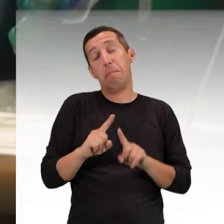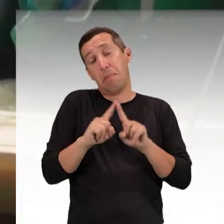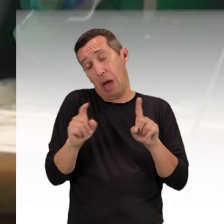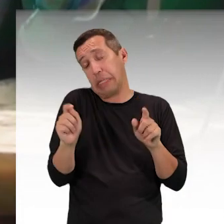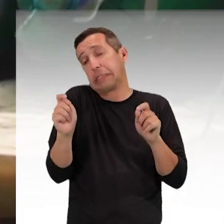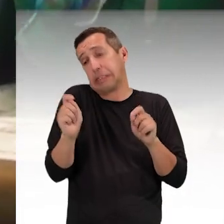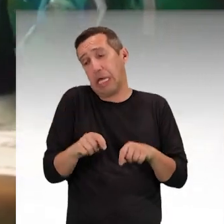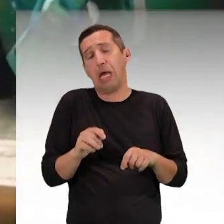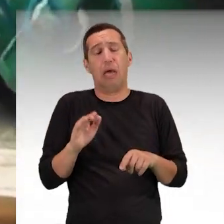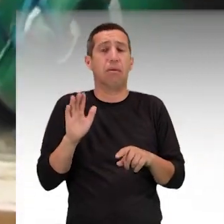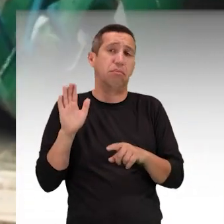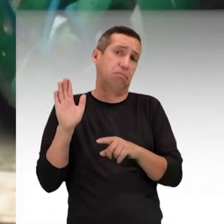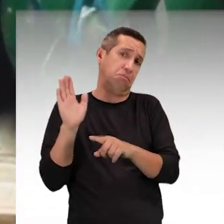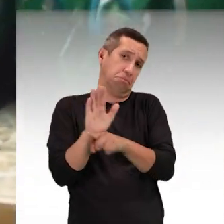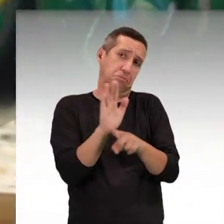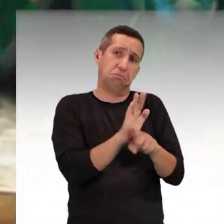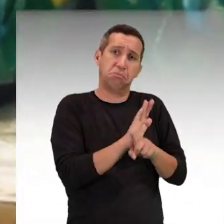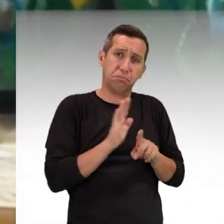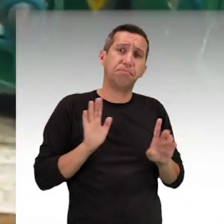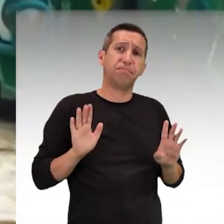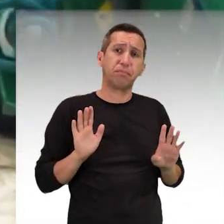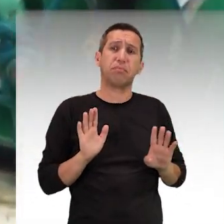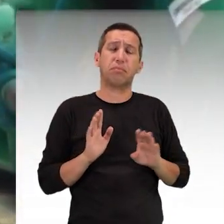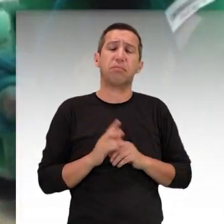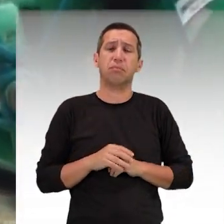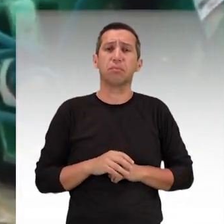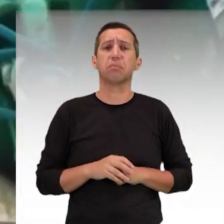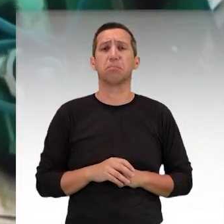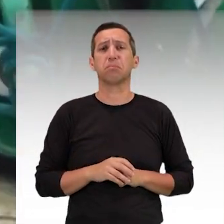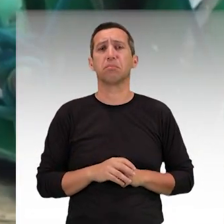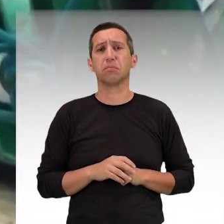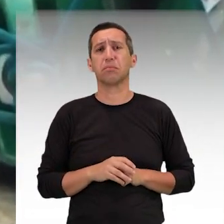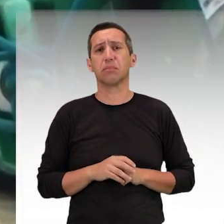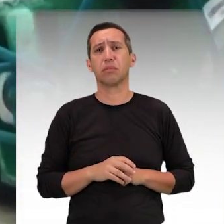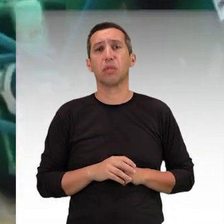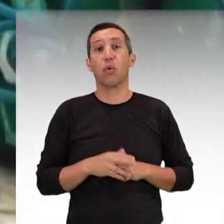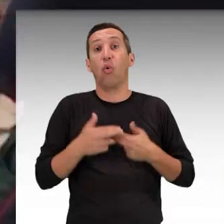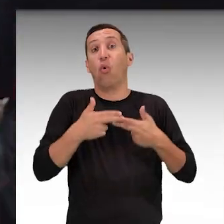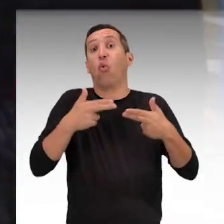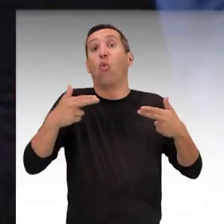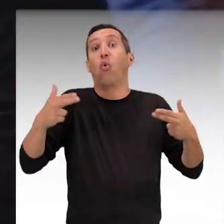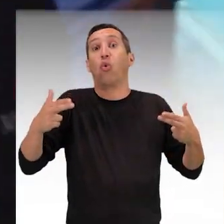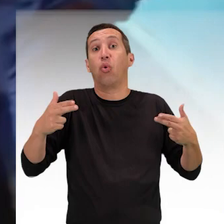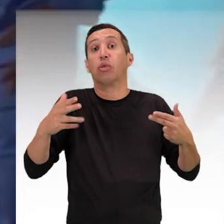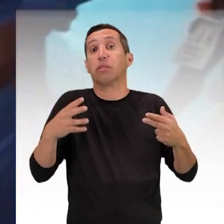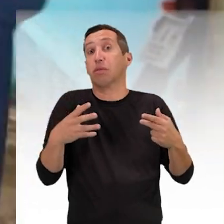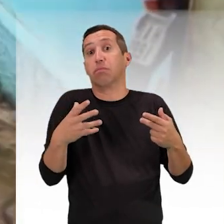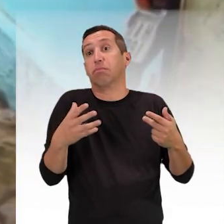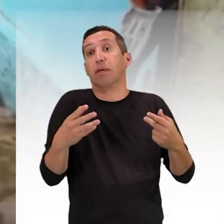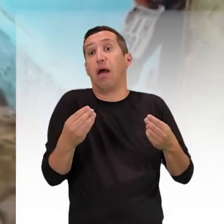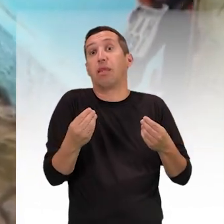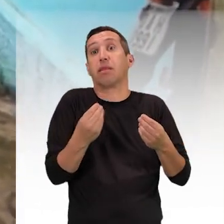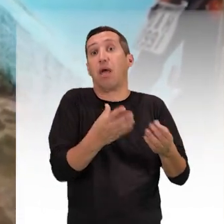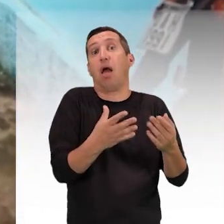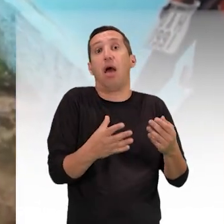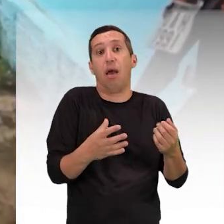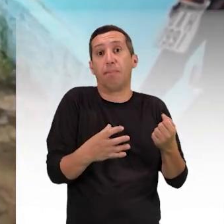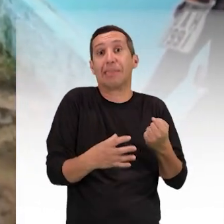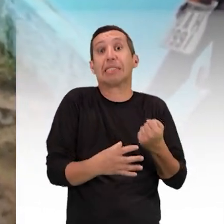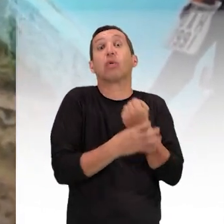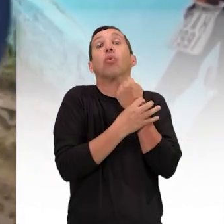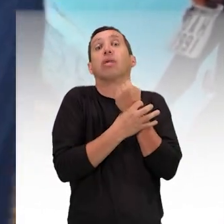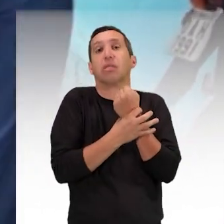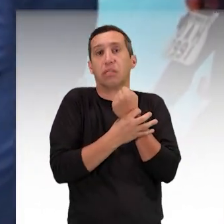que pode atender com uma situação de segurança, mas